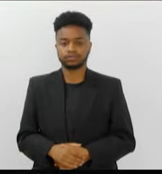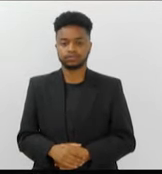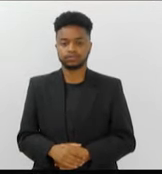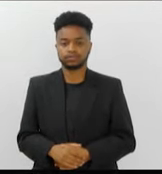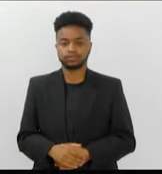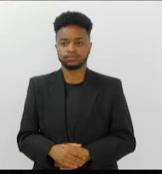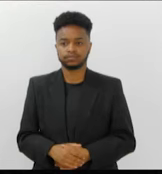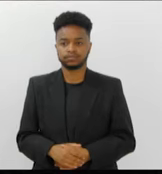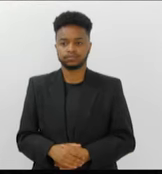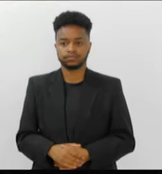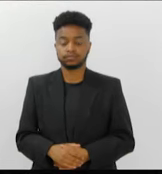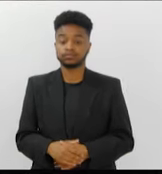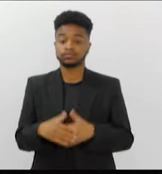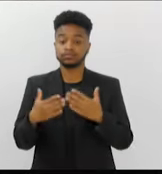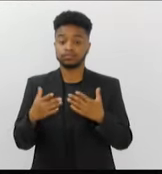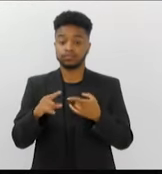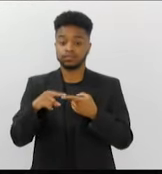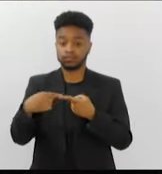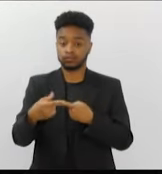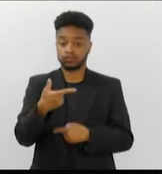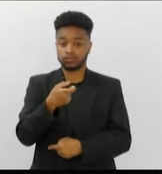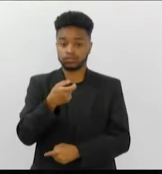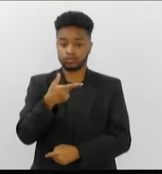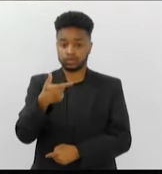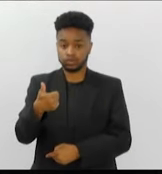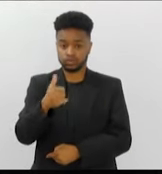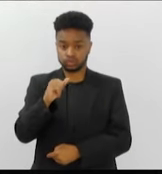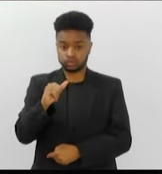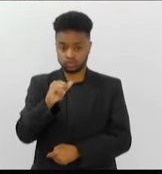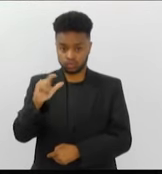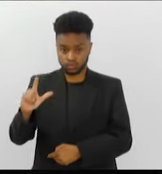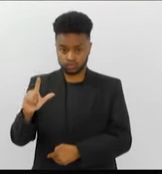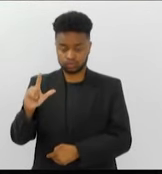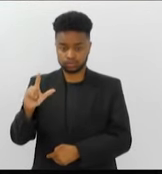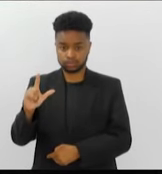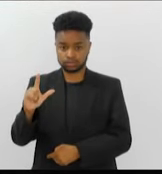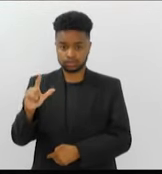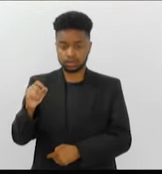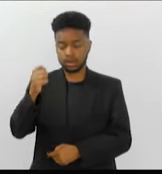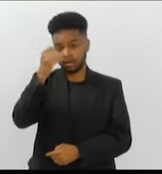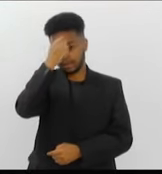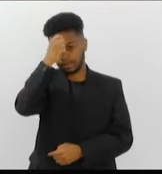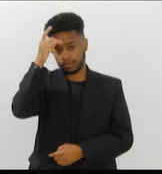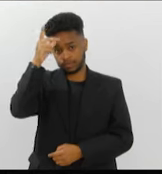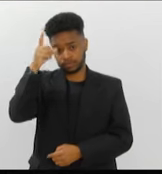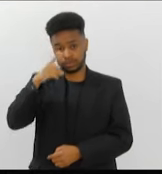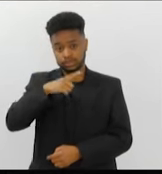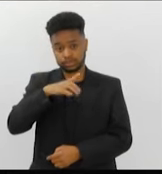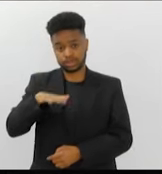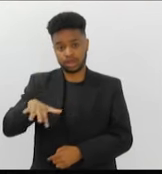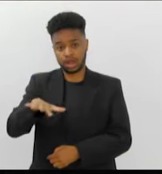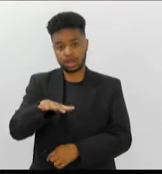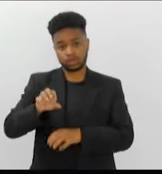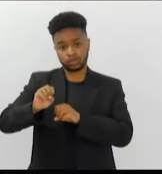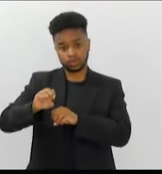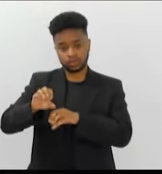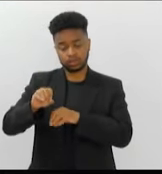Em 2021, em julho de 2021, a prefeitura tinha na educação